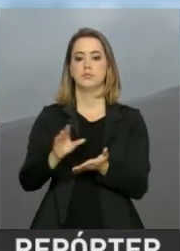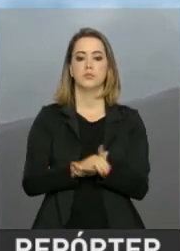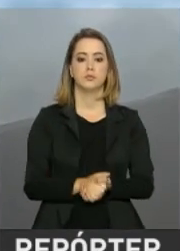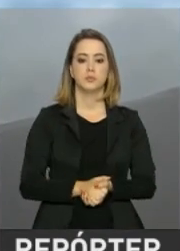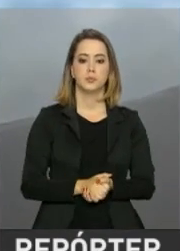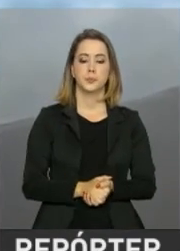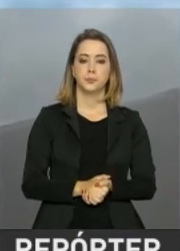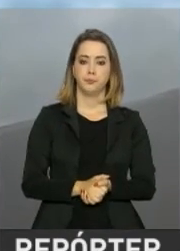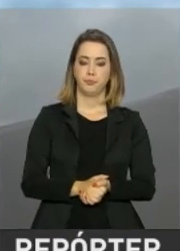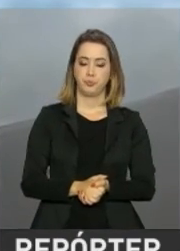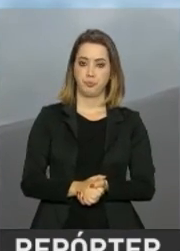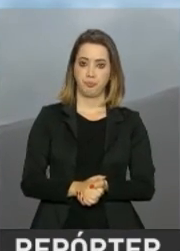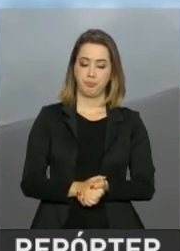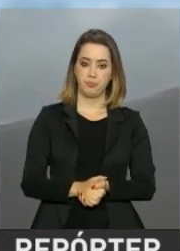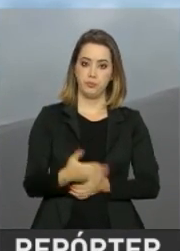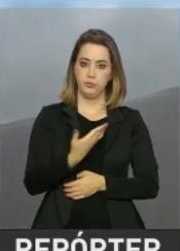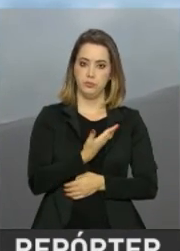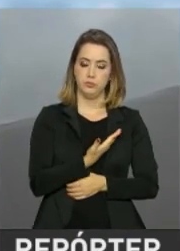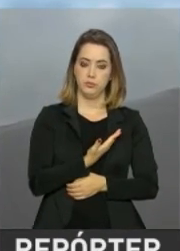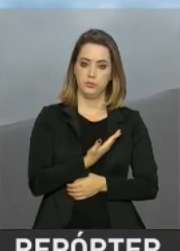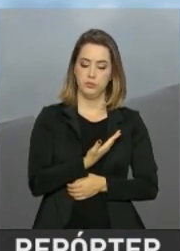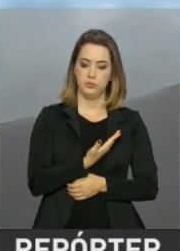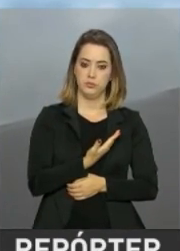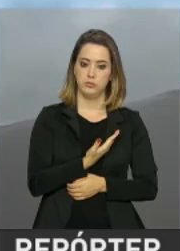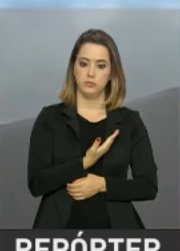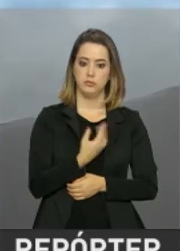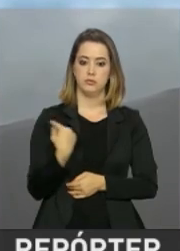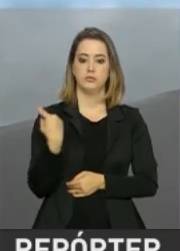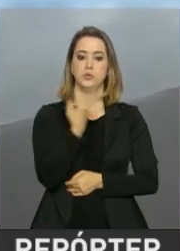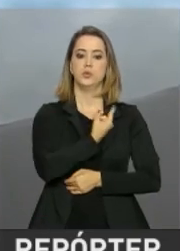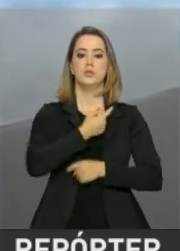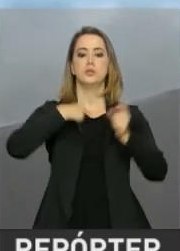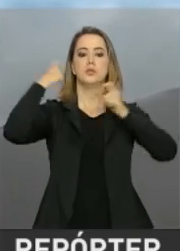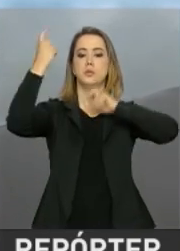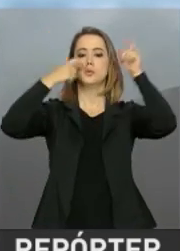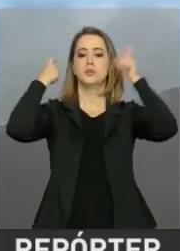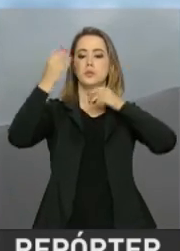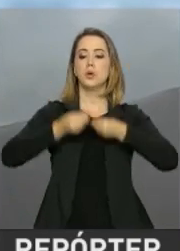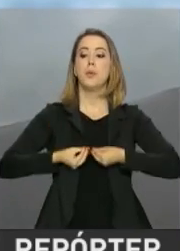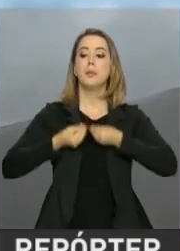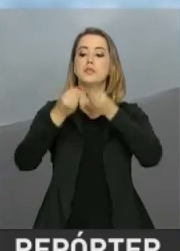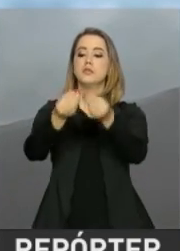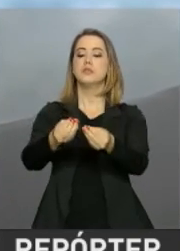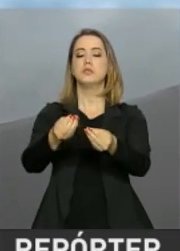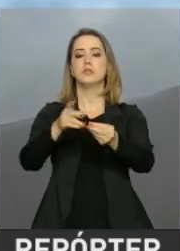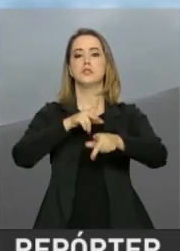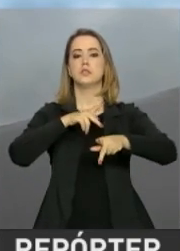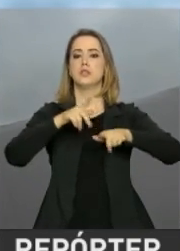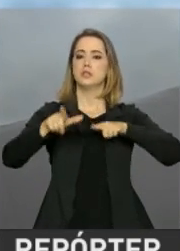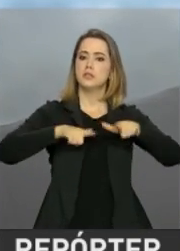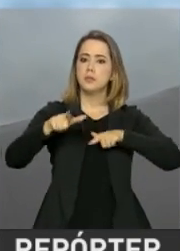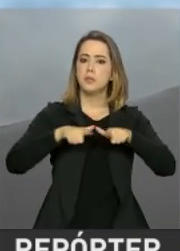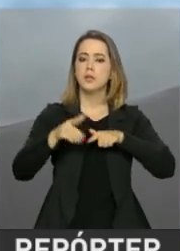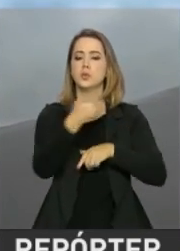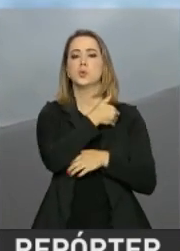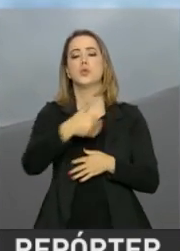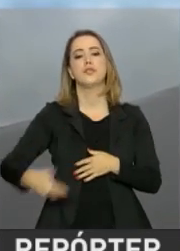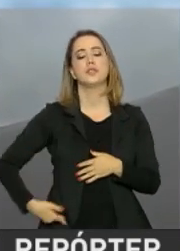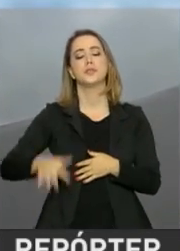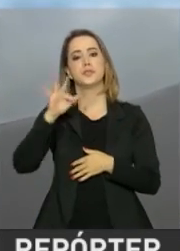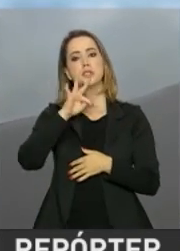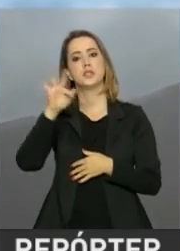nós estamos preocupados em ofertar serviços e ações do governo federal para que as pessoas possam